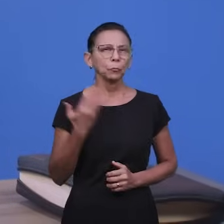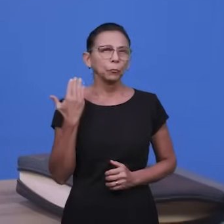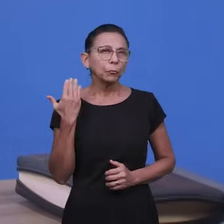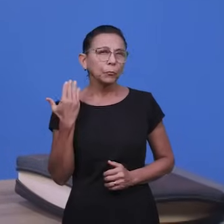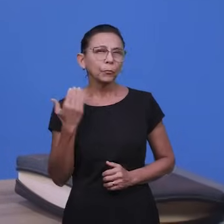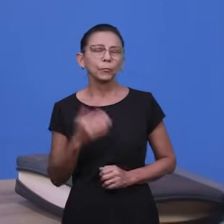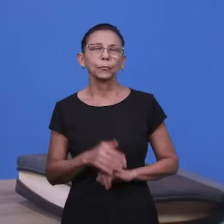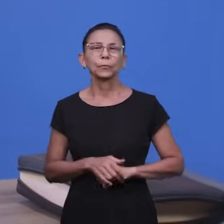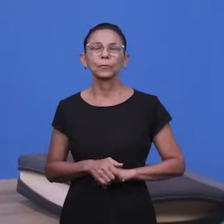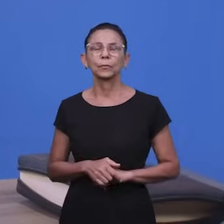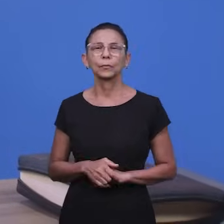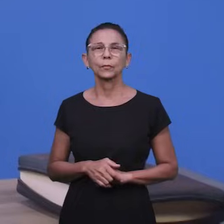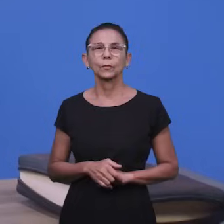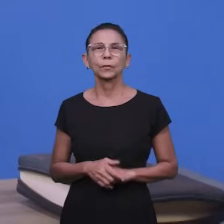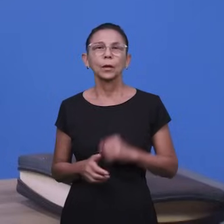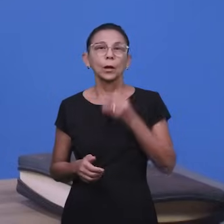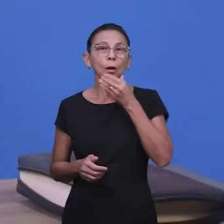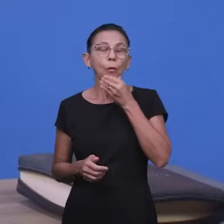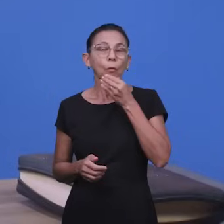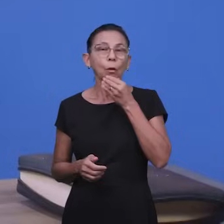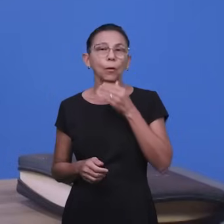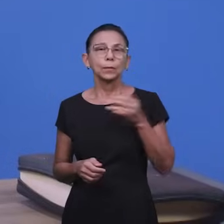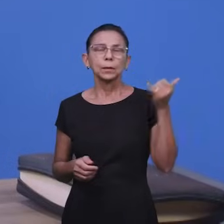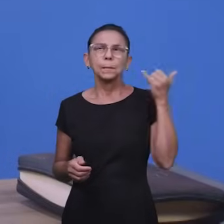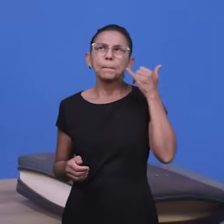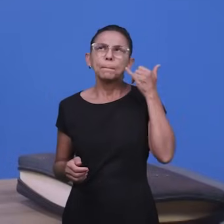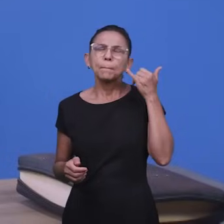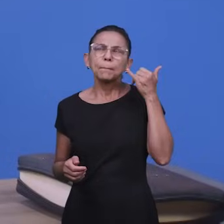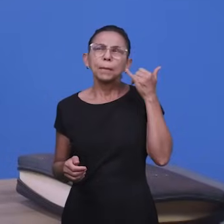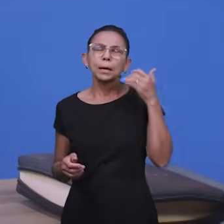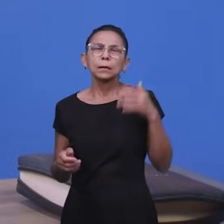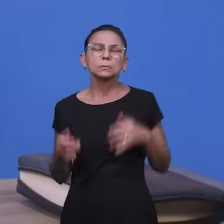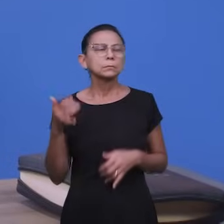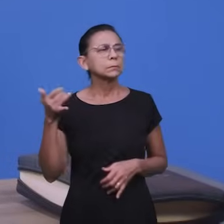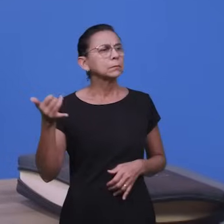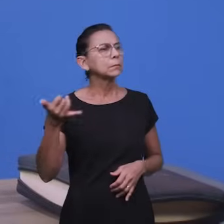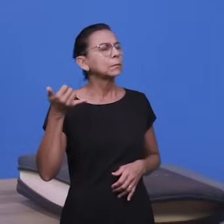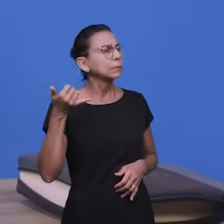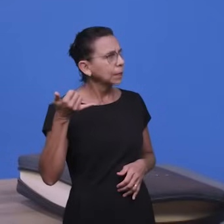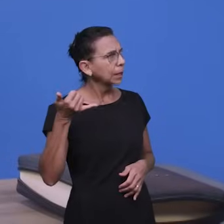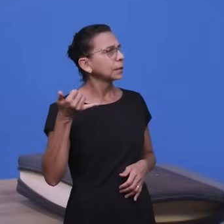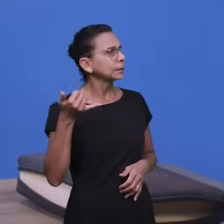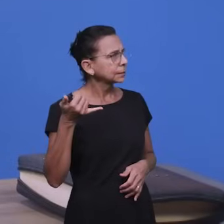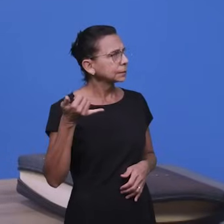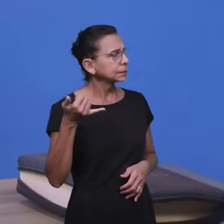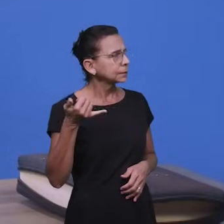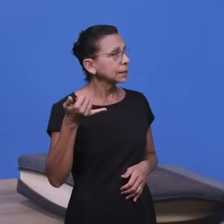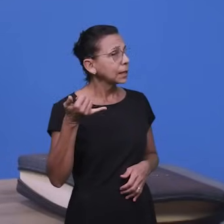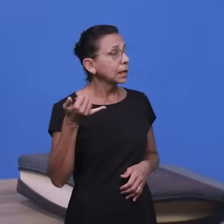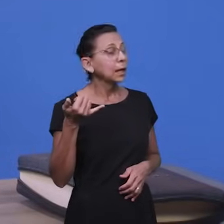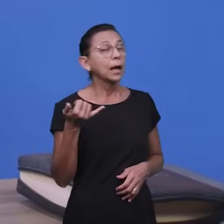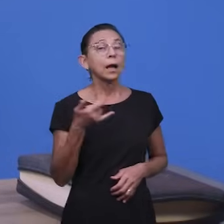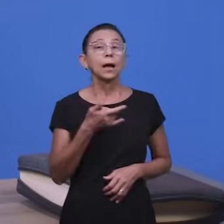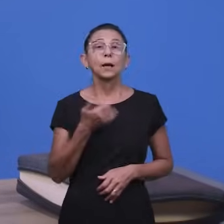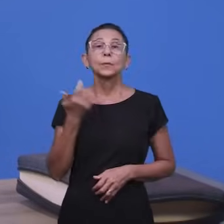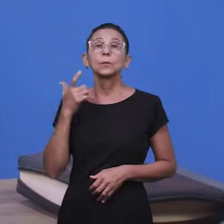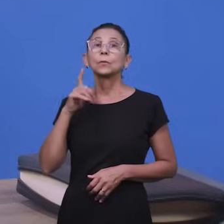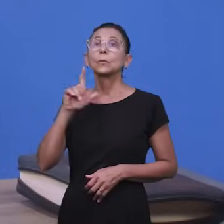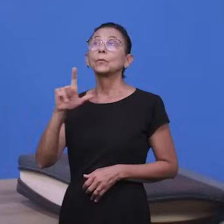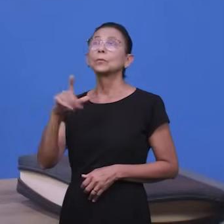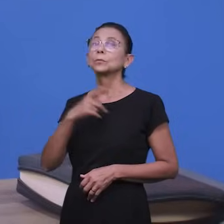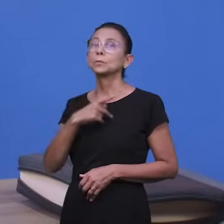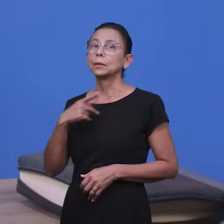sido atendido por um outro companheiro e ele estava com um resquício da